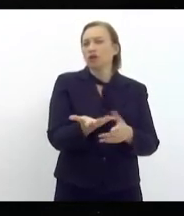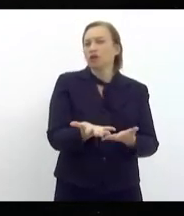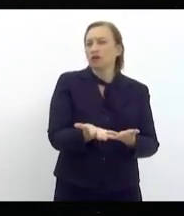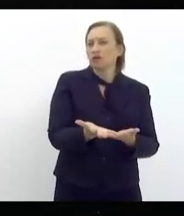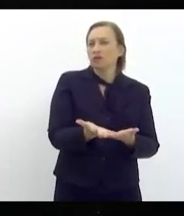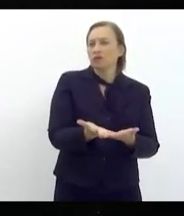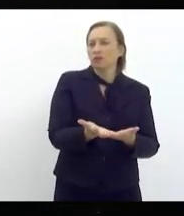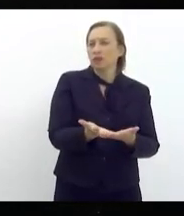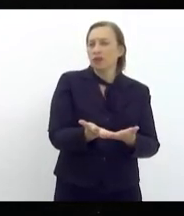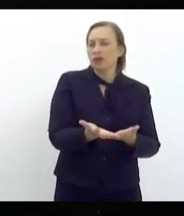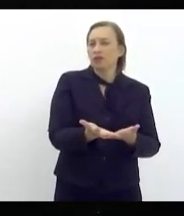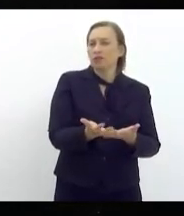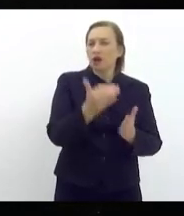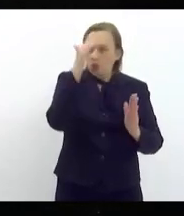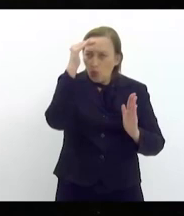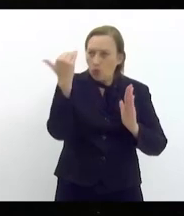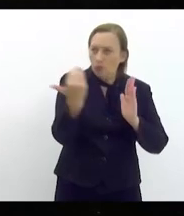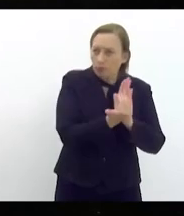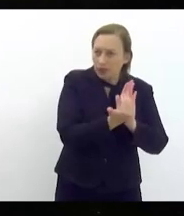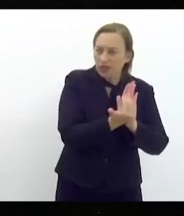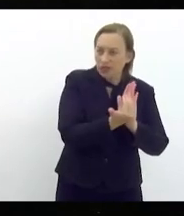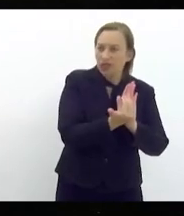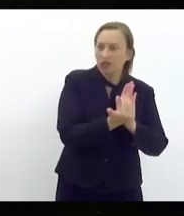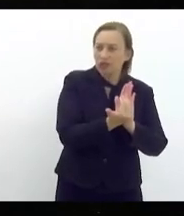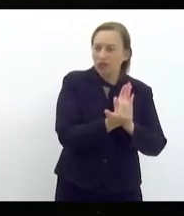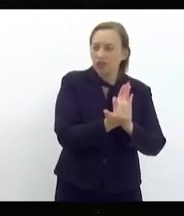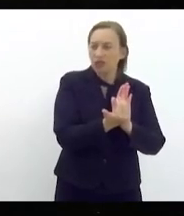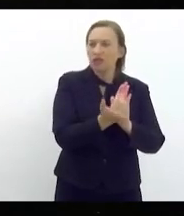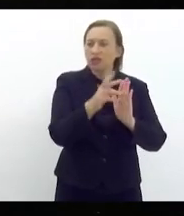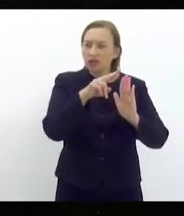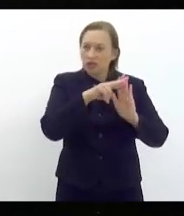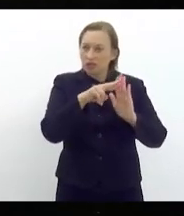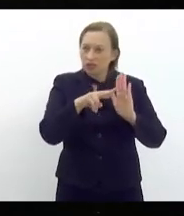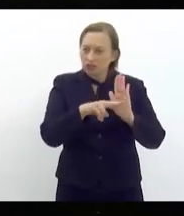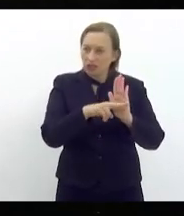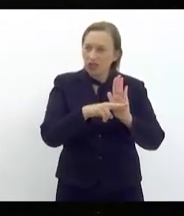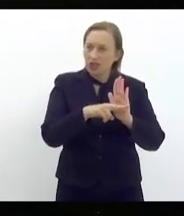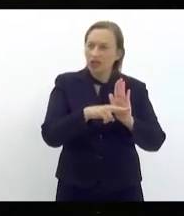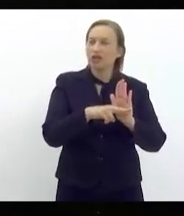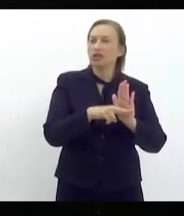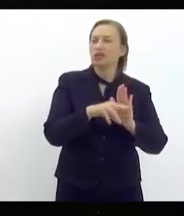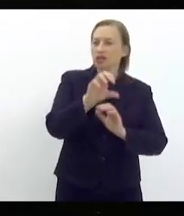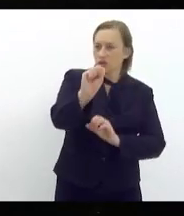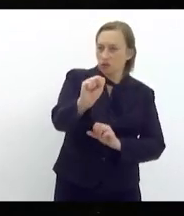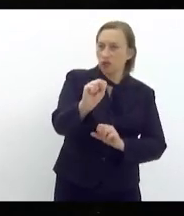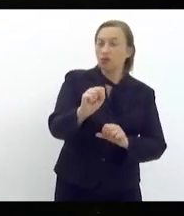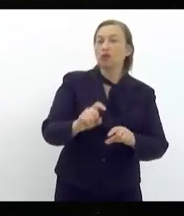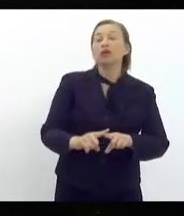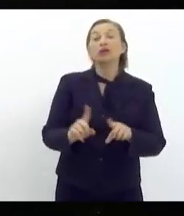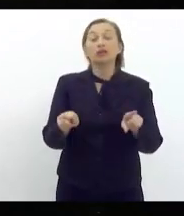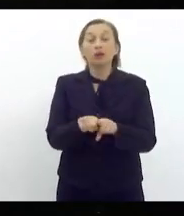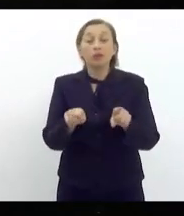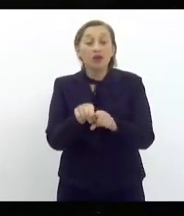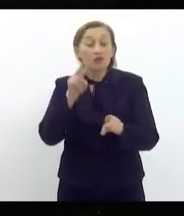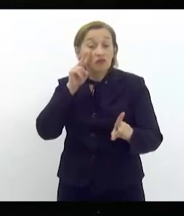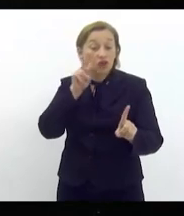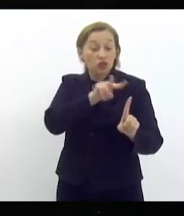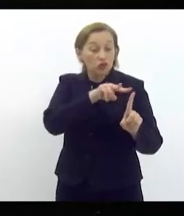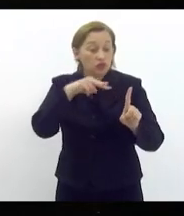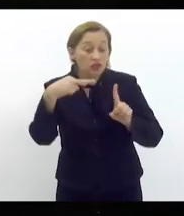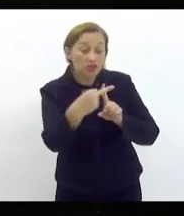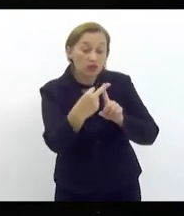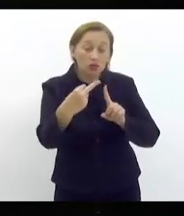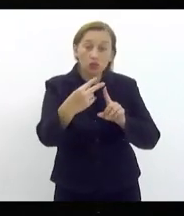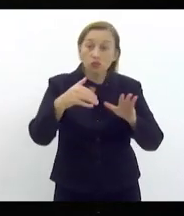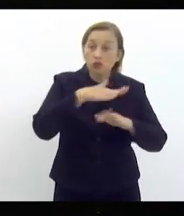fazer o cumprimento dessas oito missões, mas vejo também um olhar global, quando